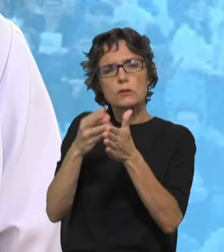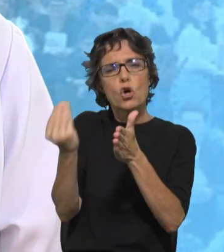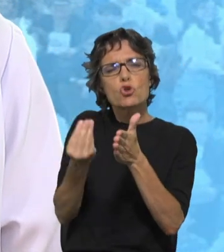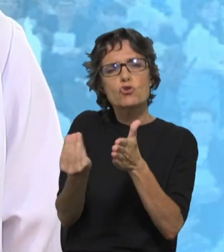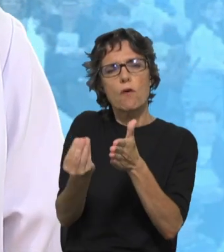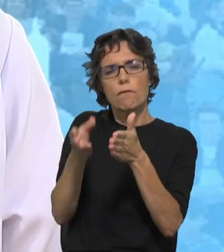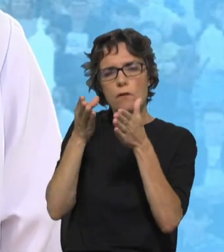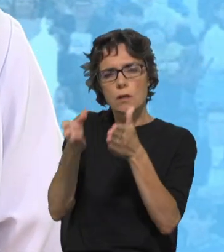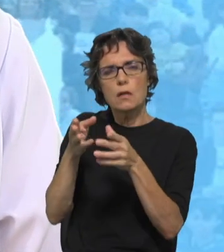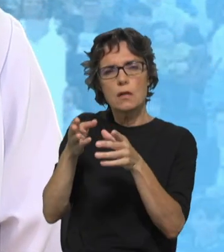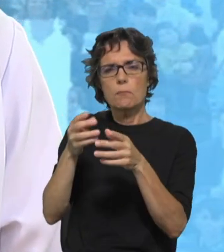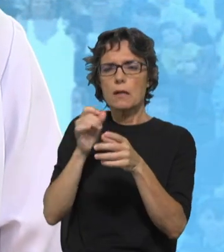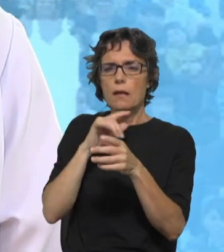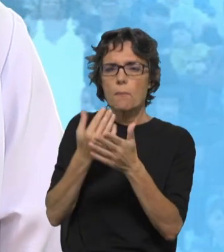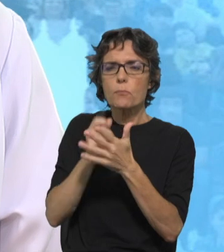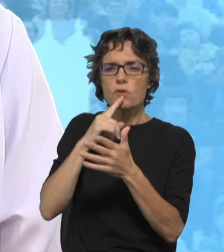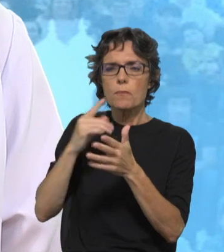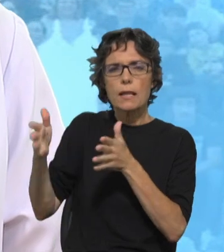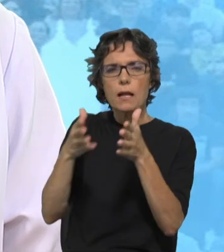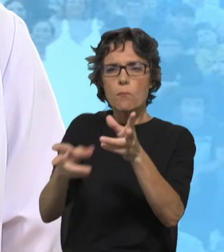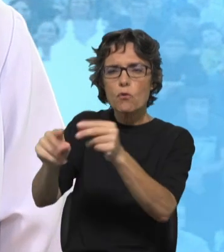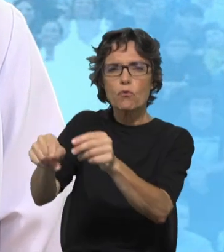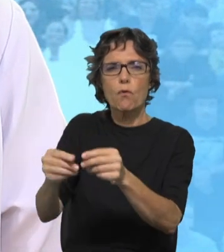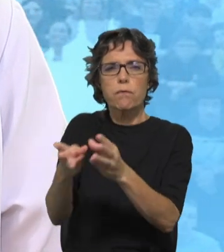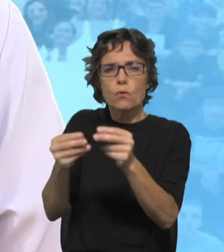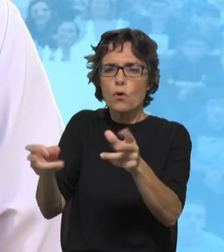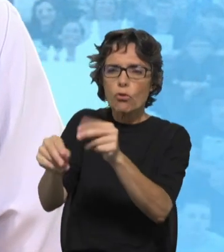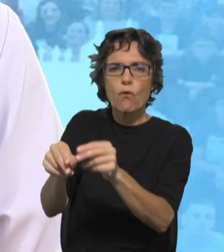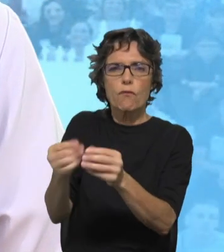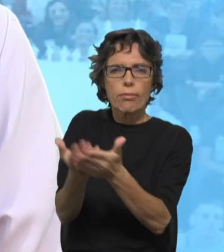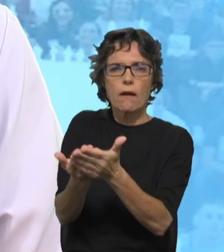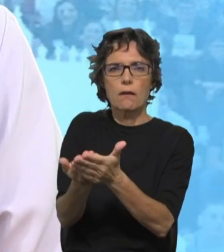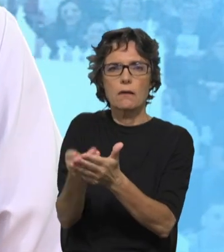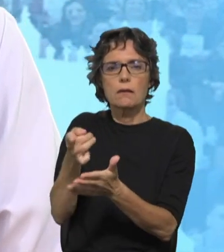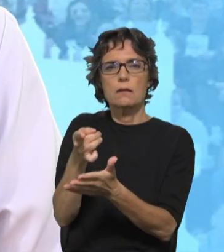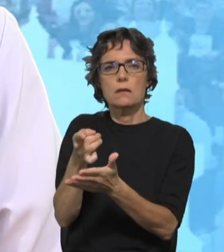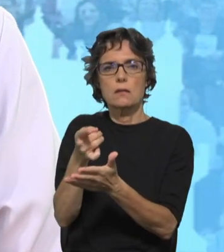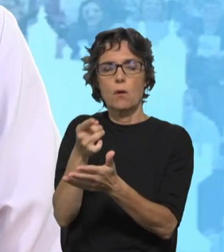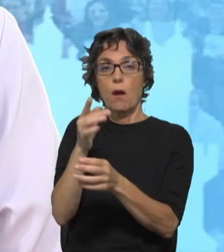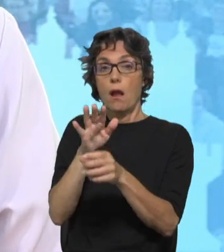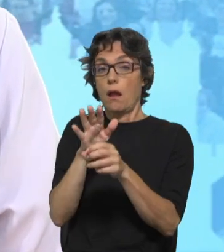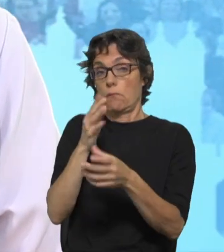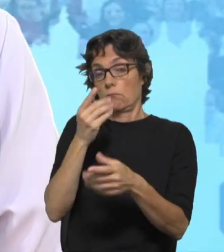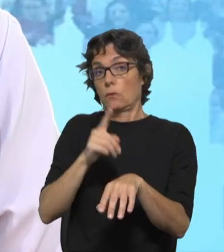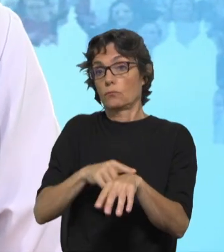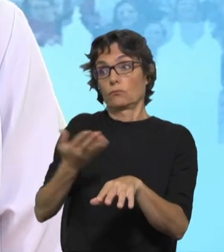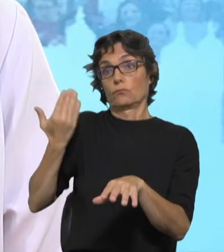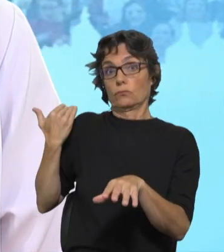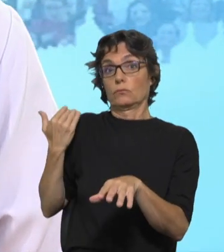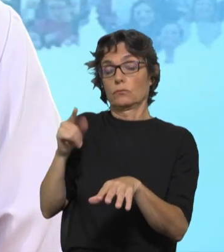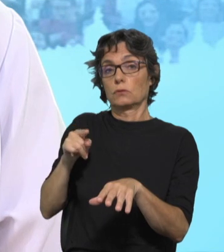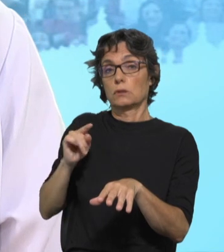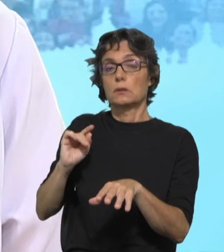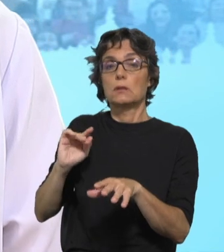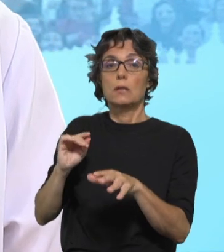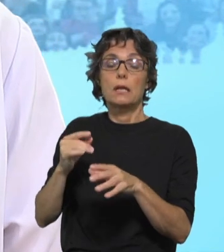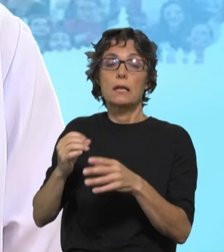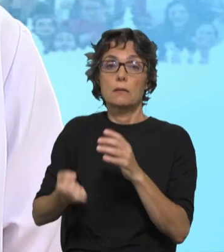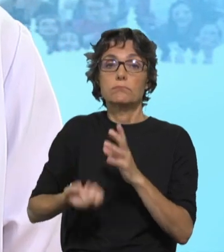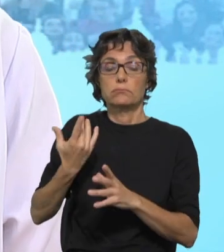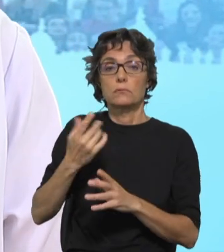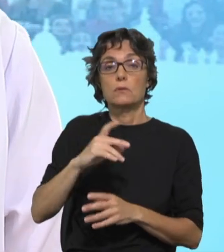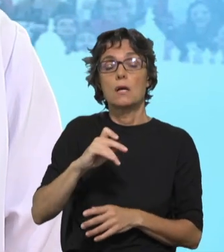jovens. Procurando, não é, ir percebendo, olhando para o contexto da época, reparemos quando ela funda Alfama, ela funda